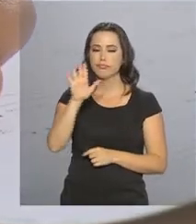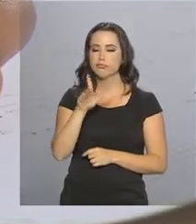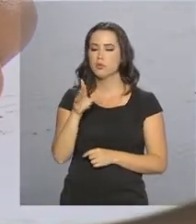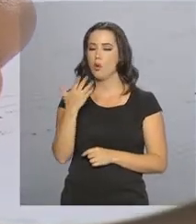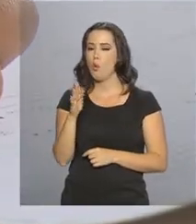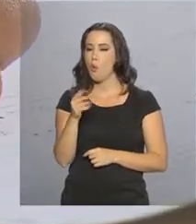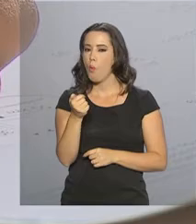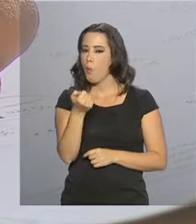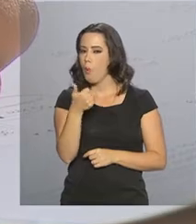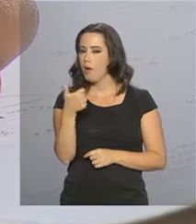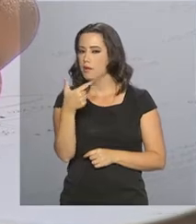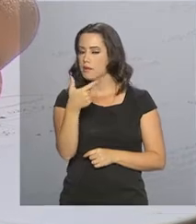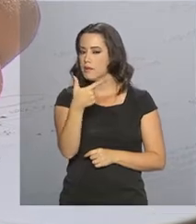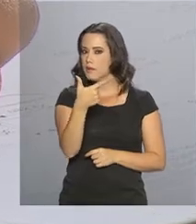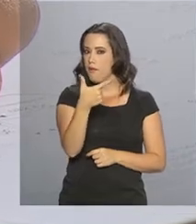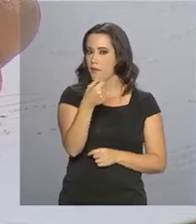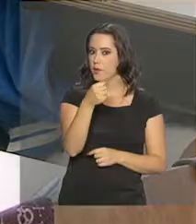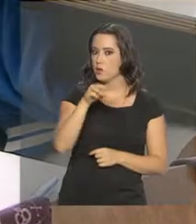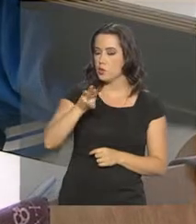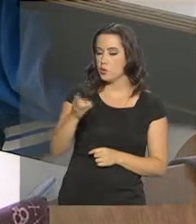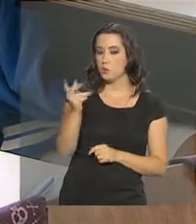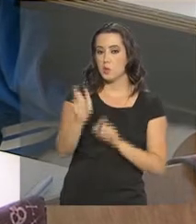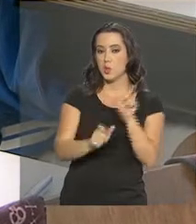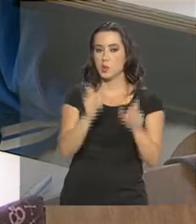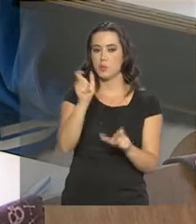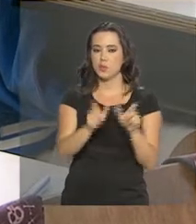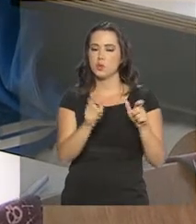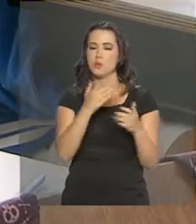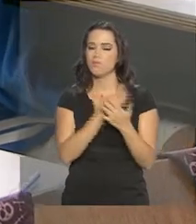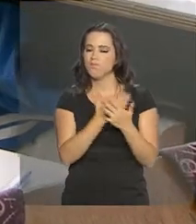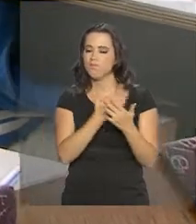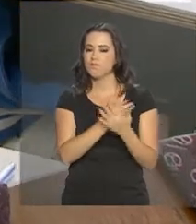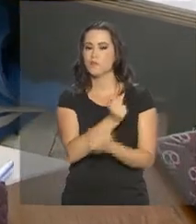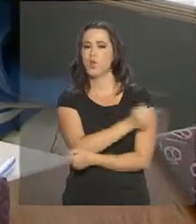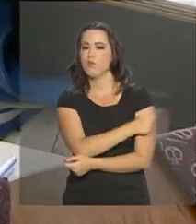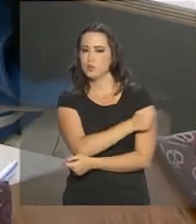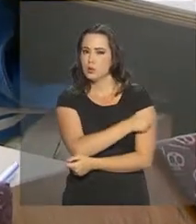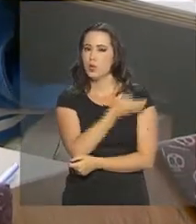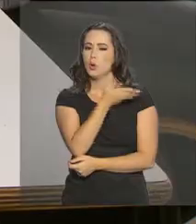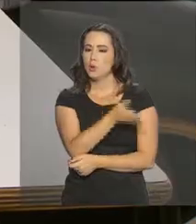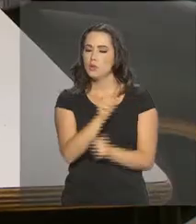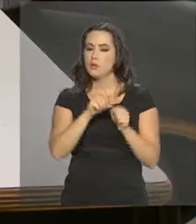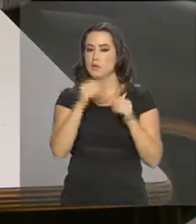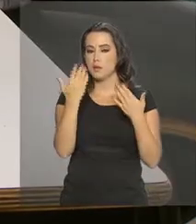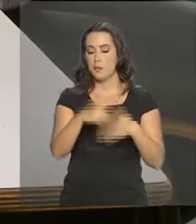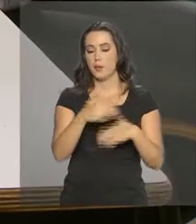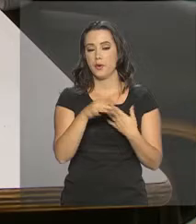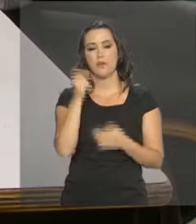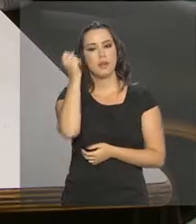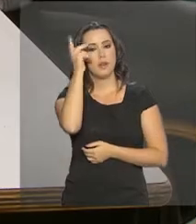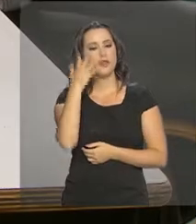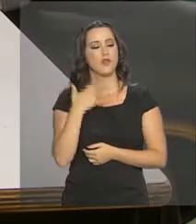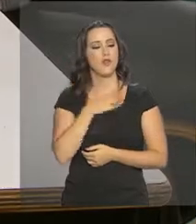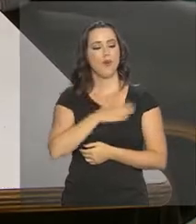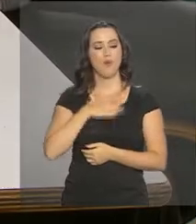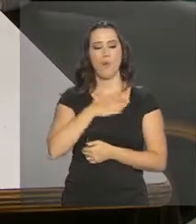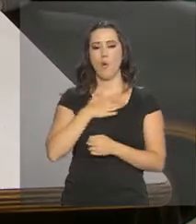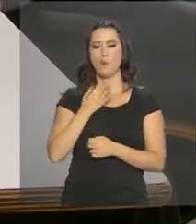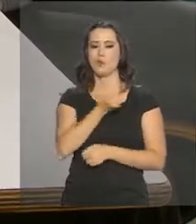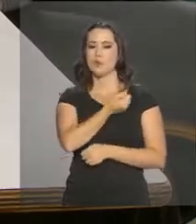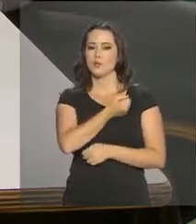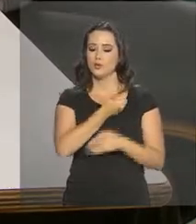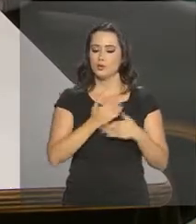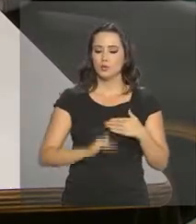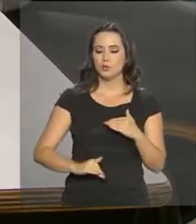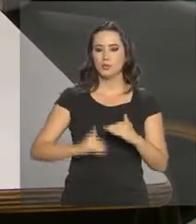quase 20 milhões de estudantes ea idéia de ampliar o acesso à competição é estimular o gosto pelos números